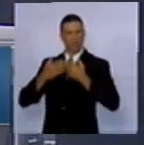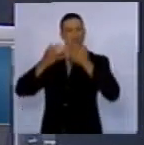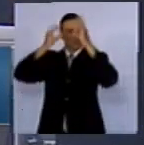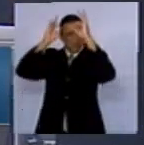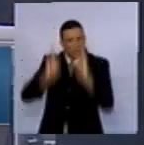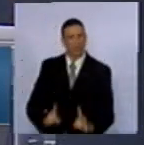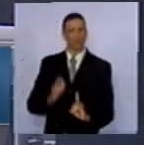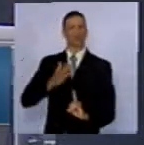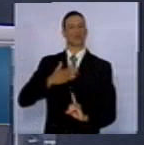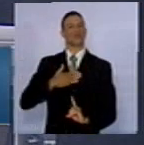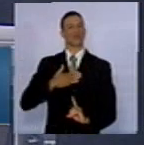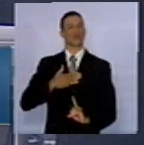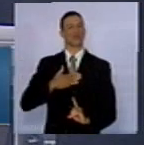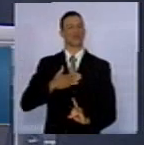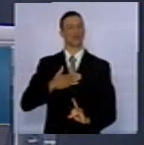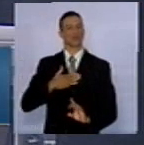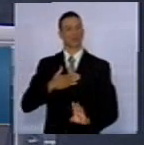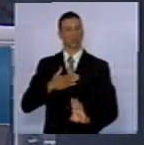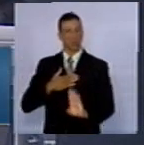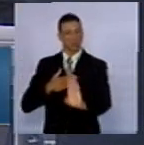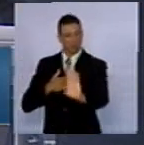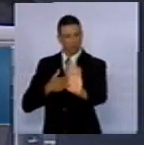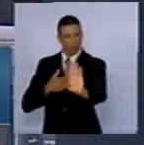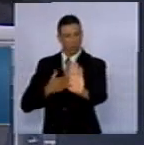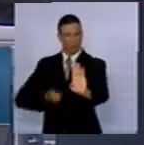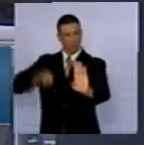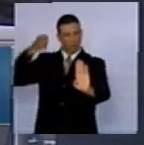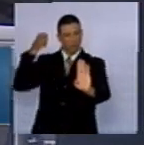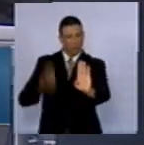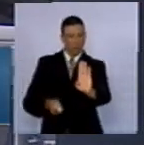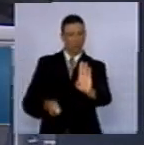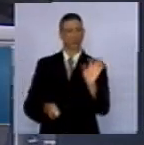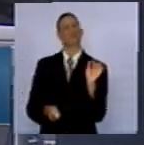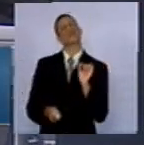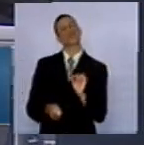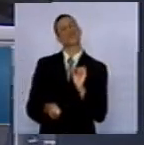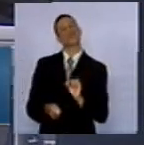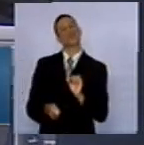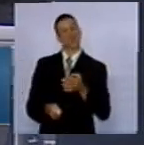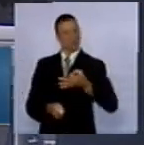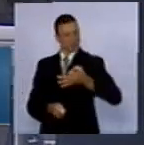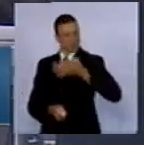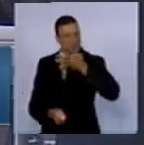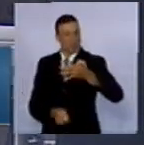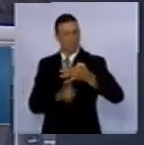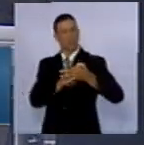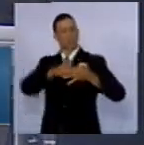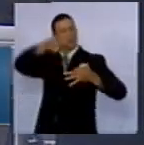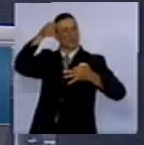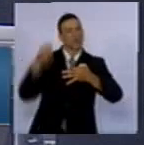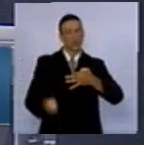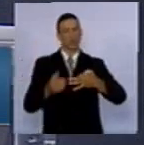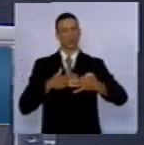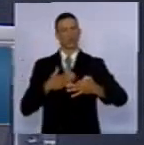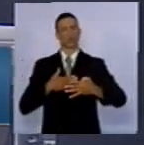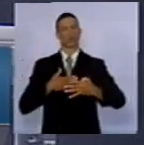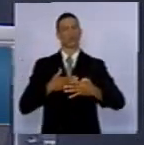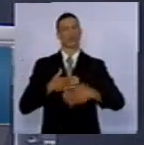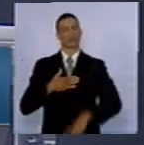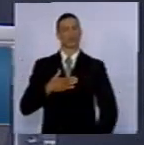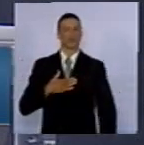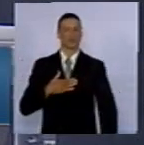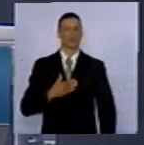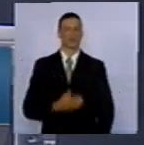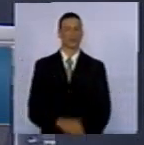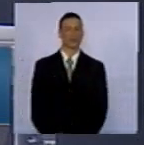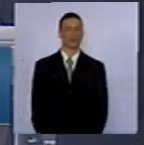mas tem que me colocar dentro de um Rigor conceitual o Rigor conceitual do meu campo